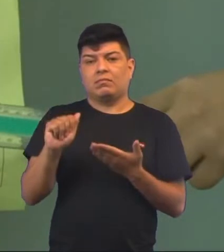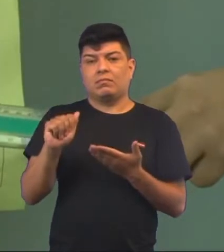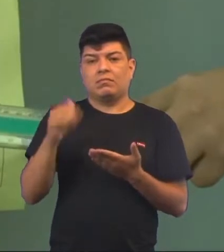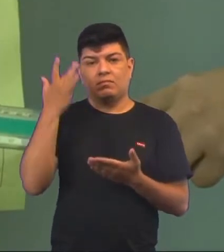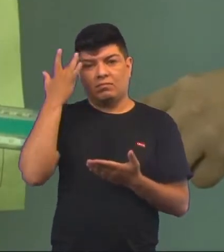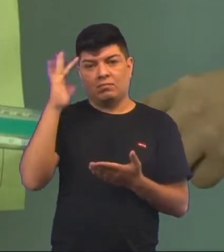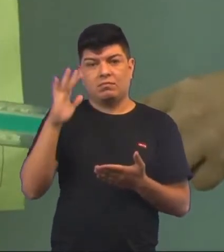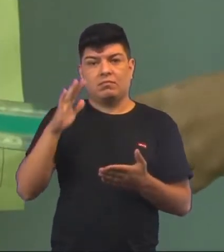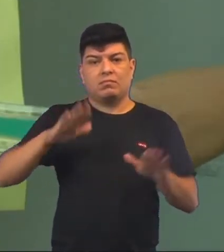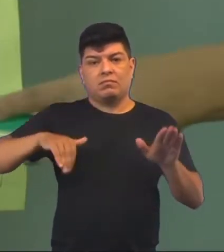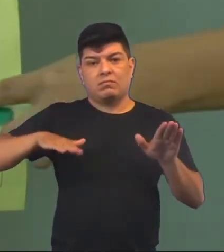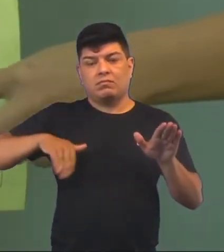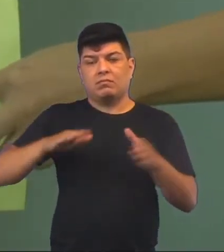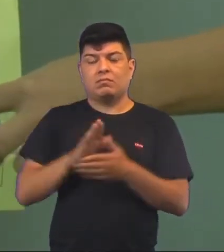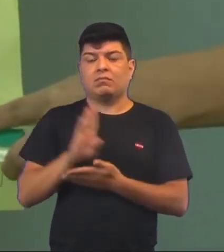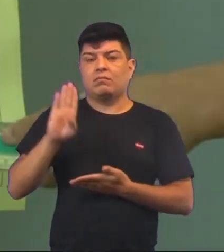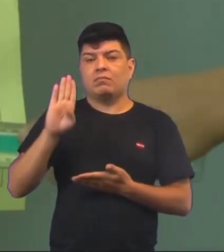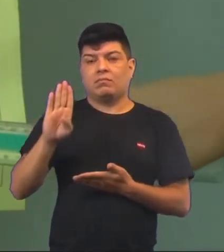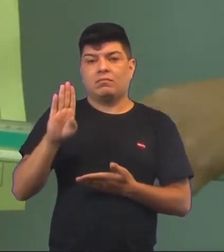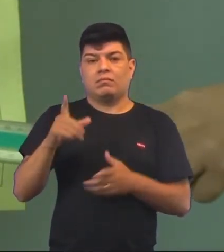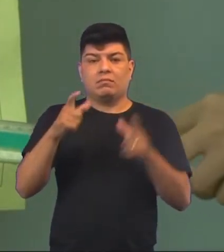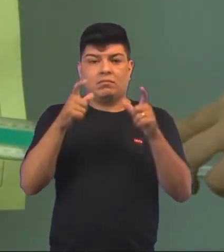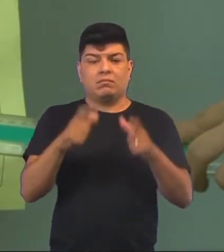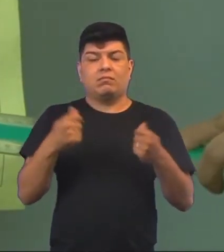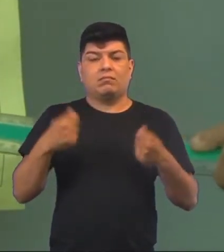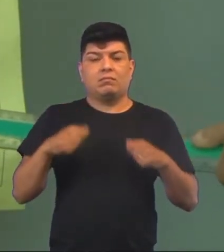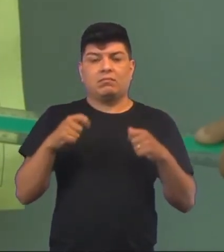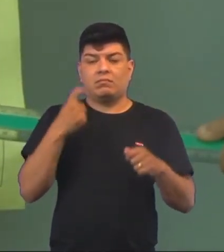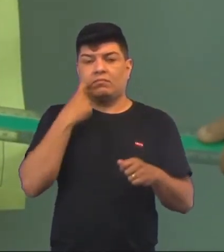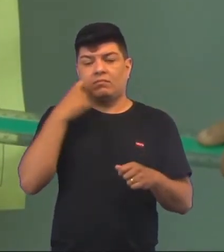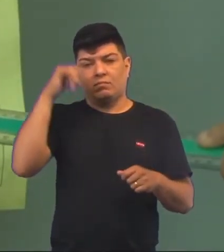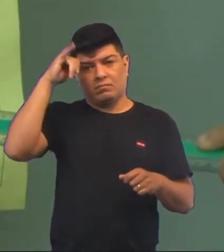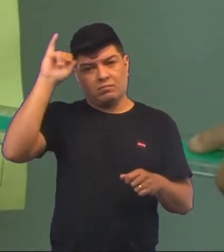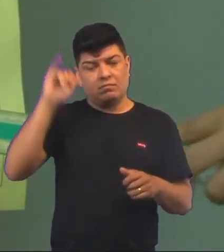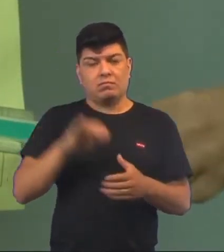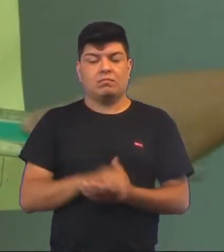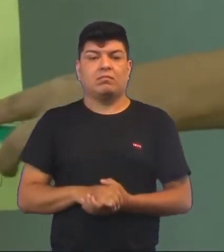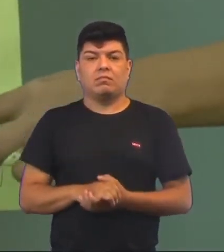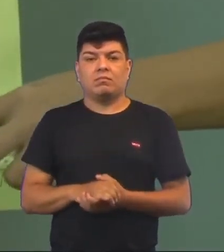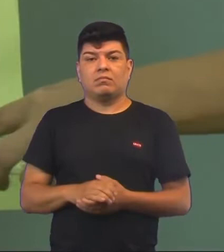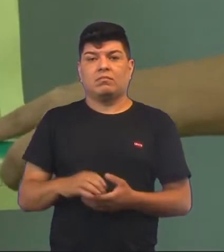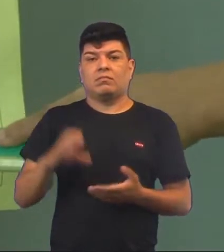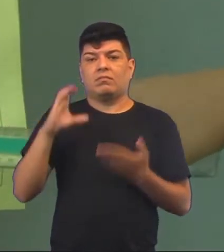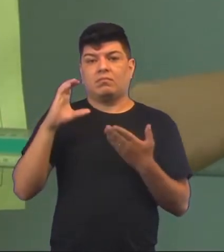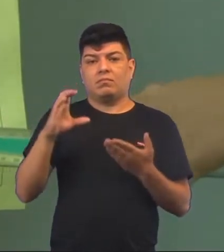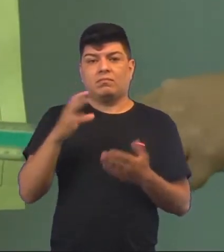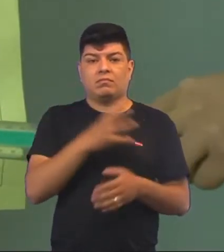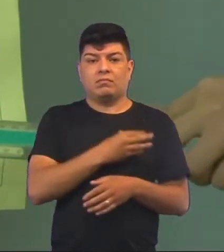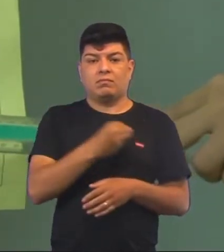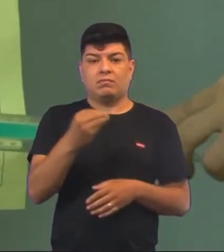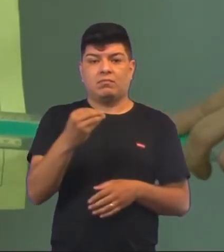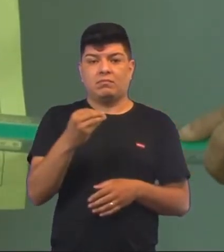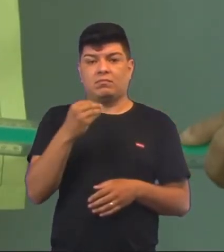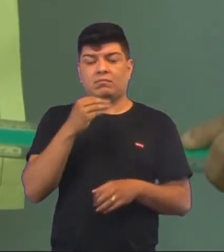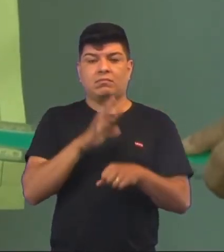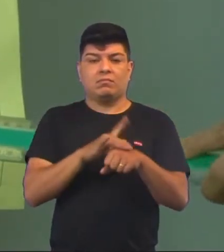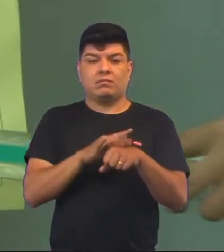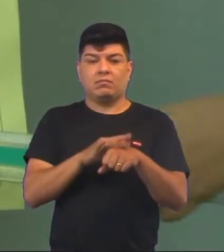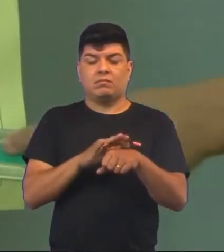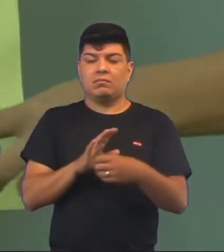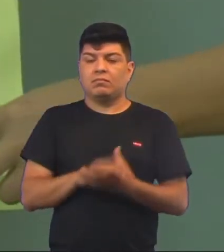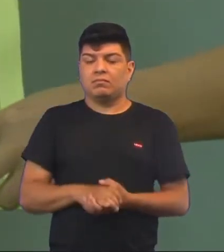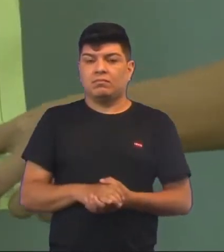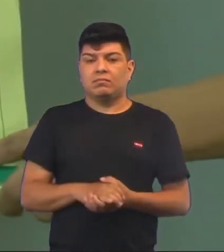ele não sabia nadar. B, o centro precisava de um peixe-boi. C, era um filhote que estava